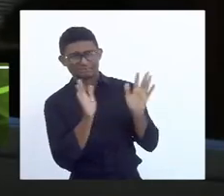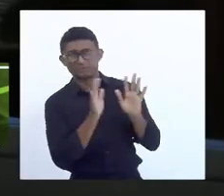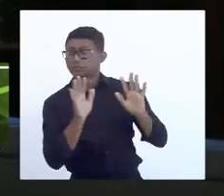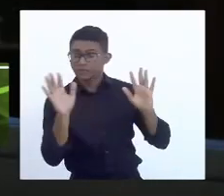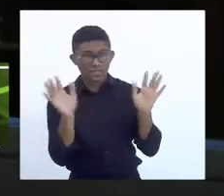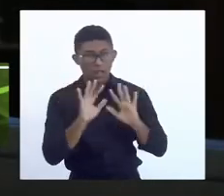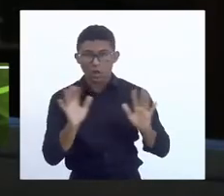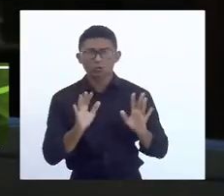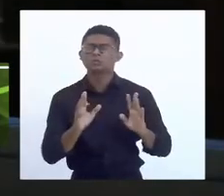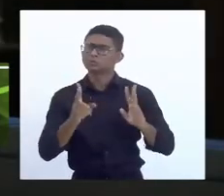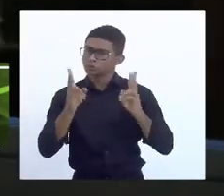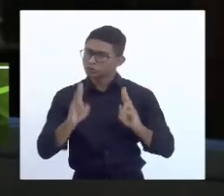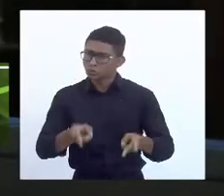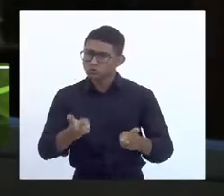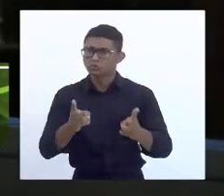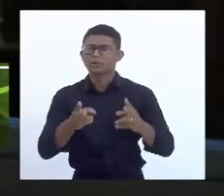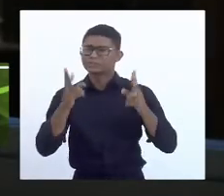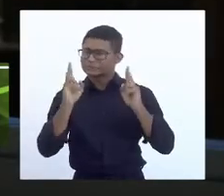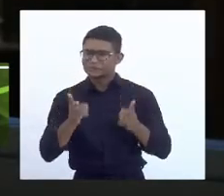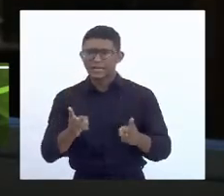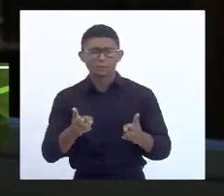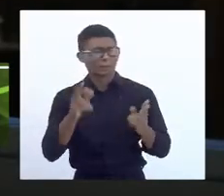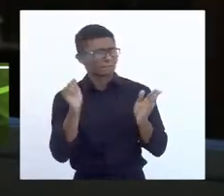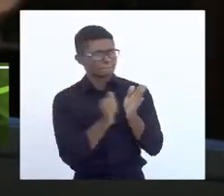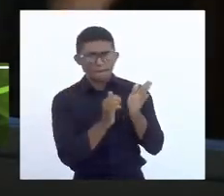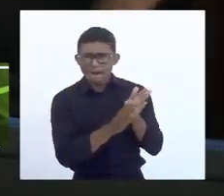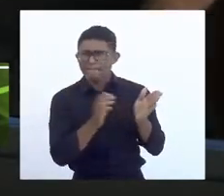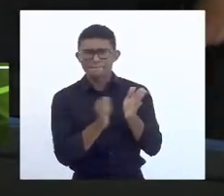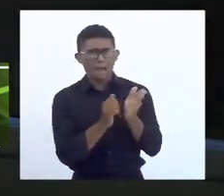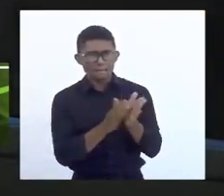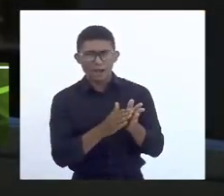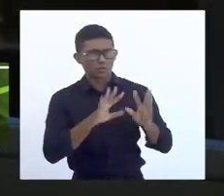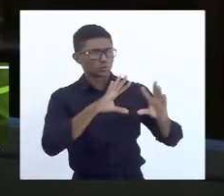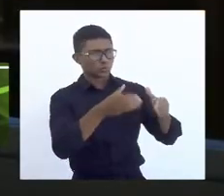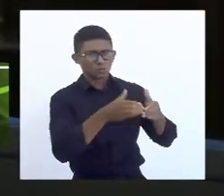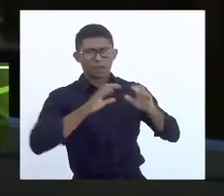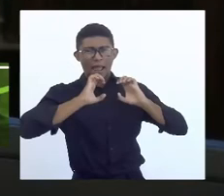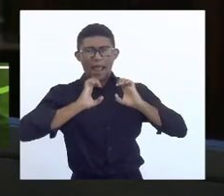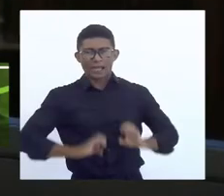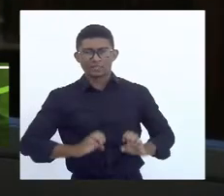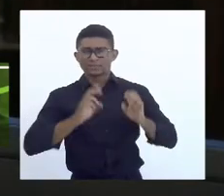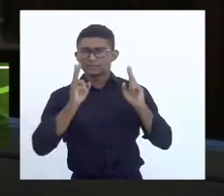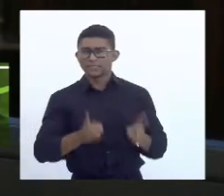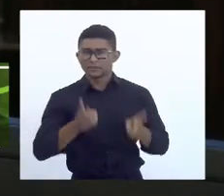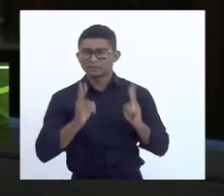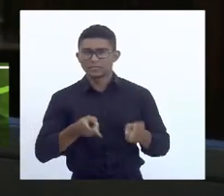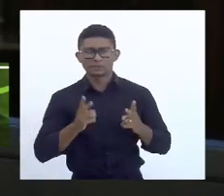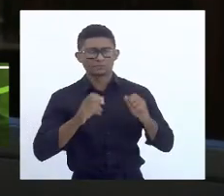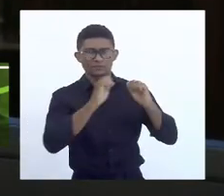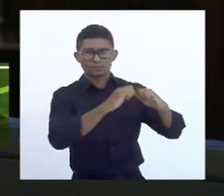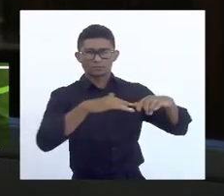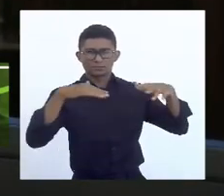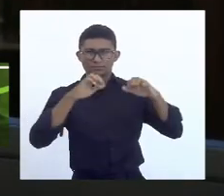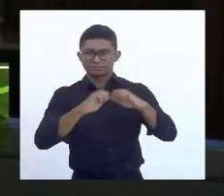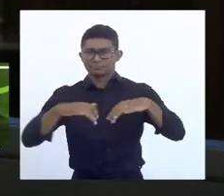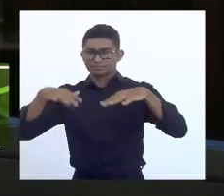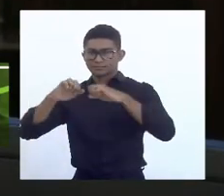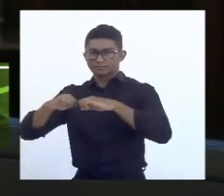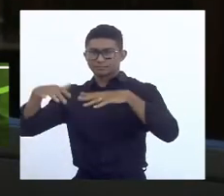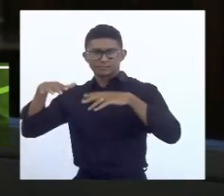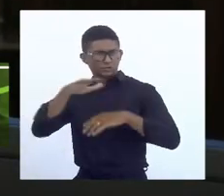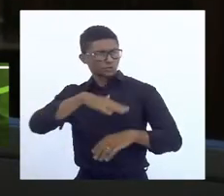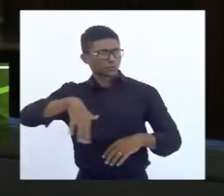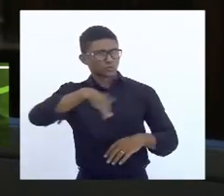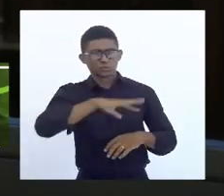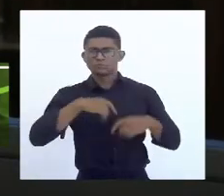dizer que a gente vai continuar denunciando nos conselhos de ética, nas comissões de ética das casas legislativas. E, diante